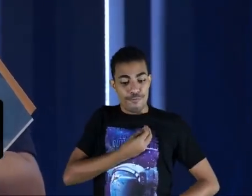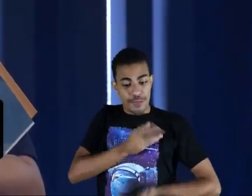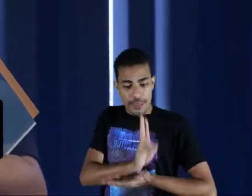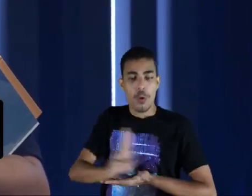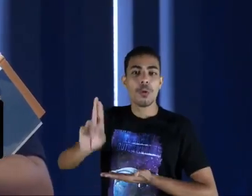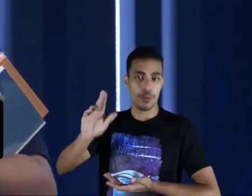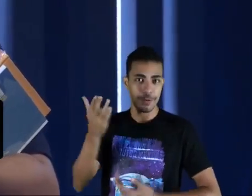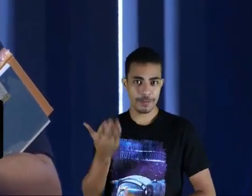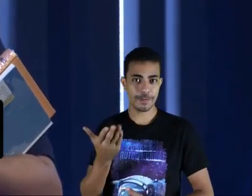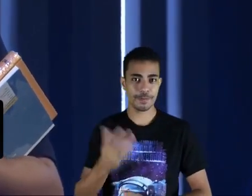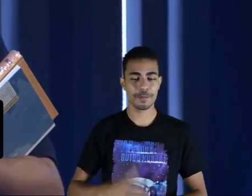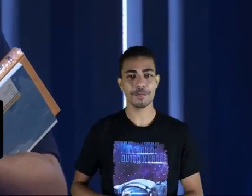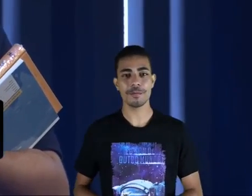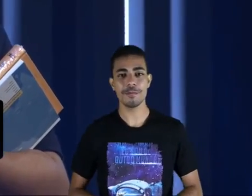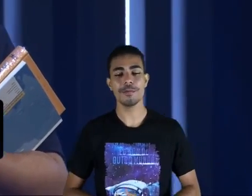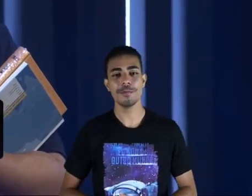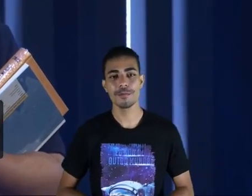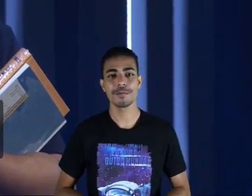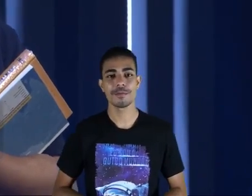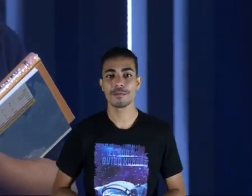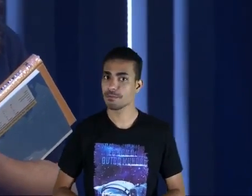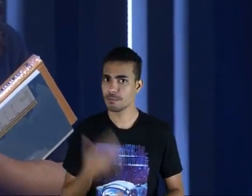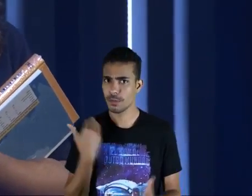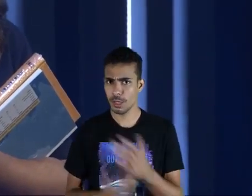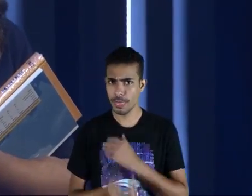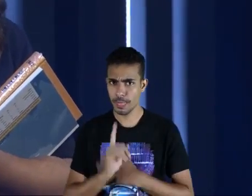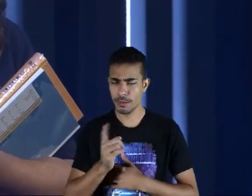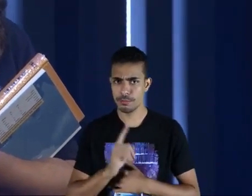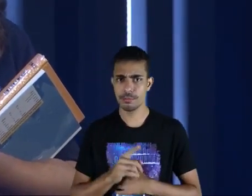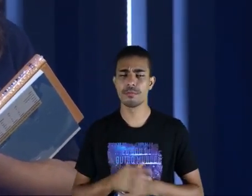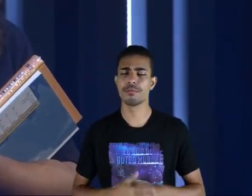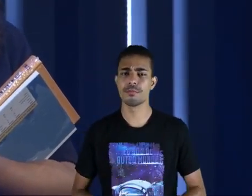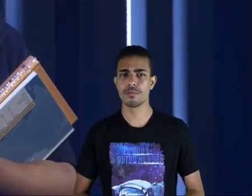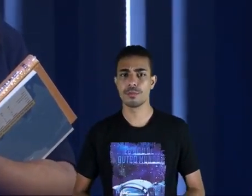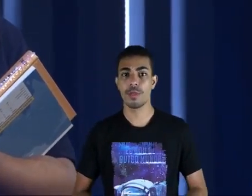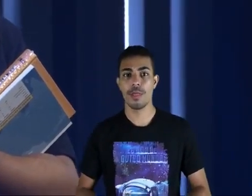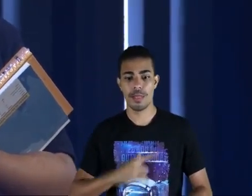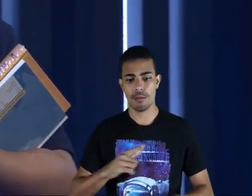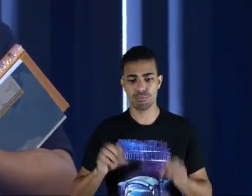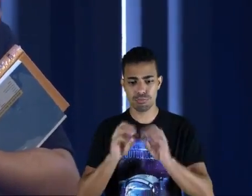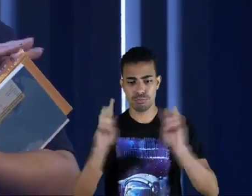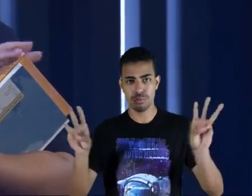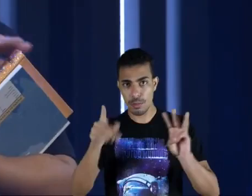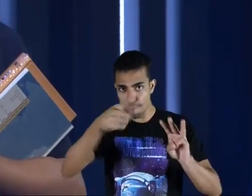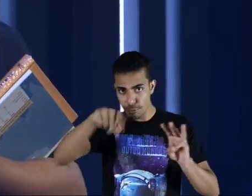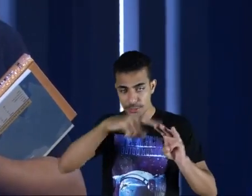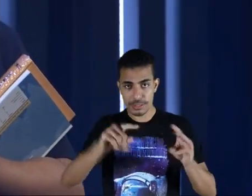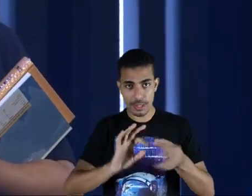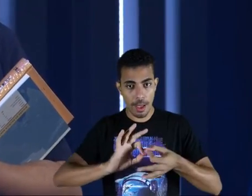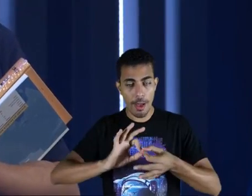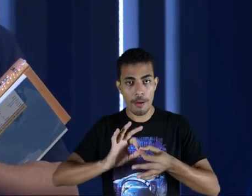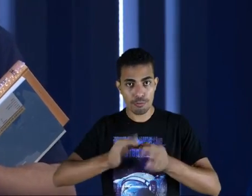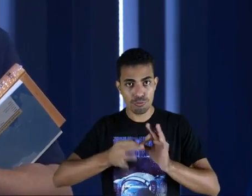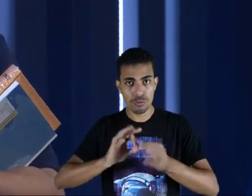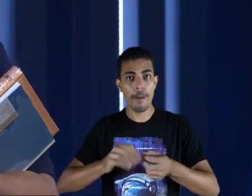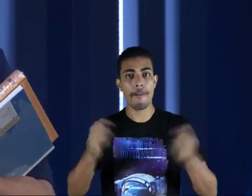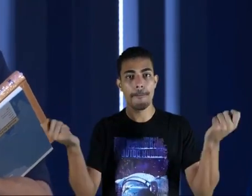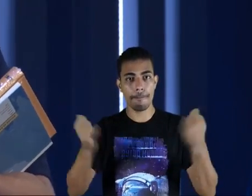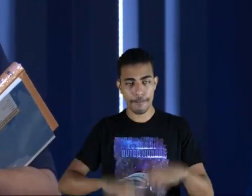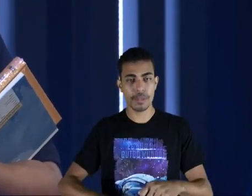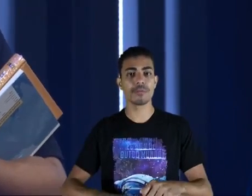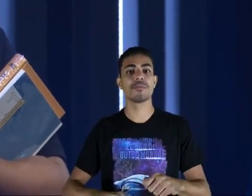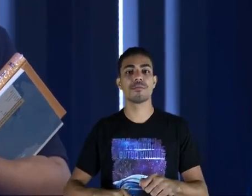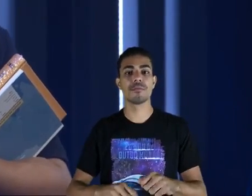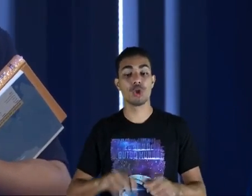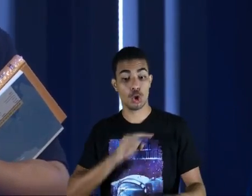universitária. Muito legal, né? Então, não perca tempo, adv.st/sorteio-bolsas. E para ganhar os brindes aqui, se inscreva no